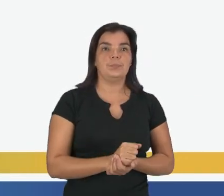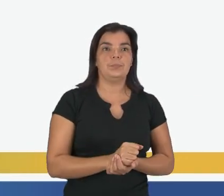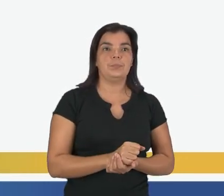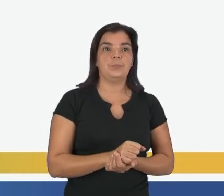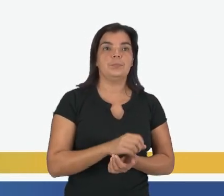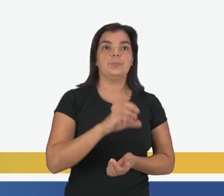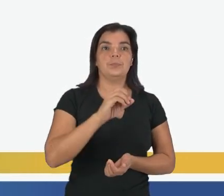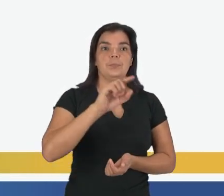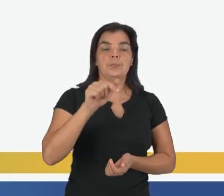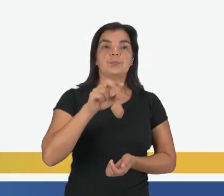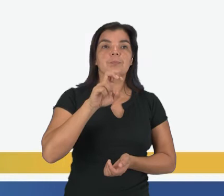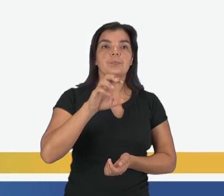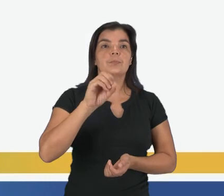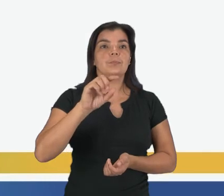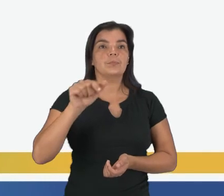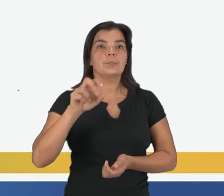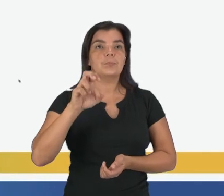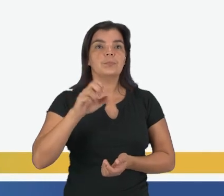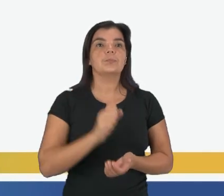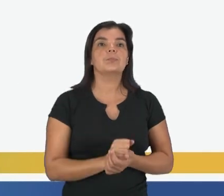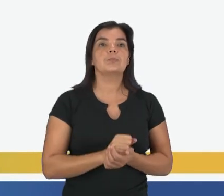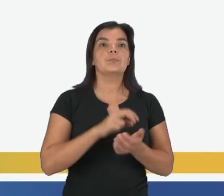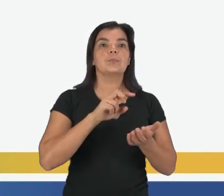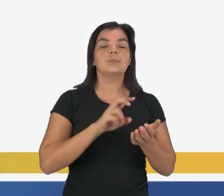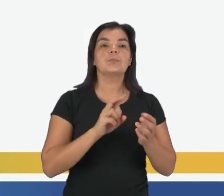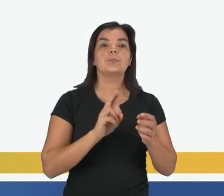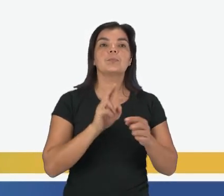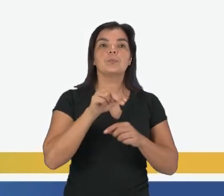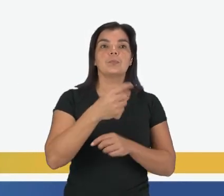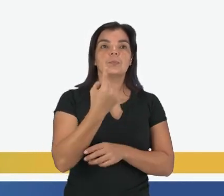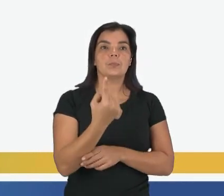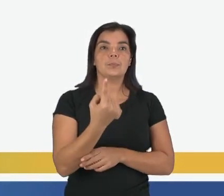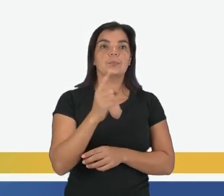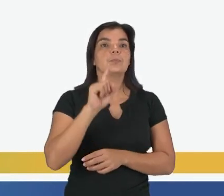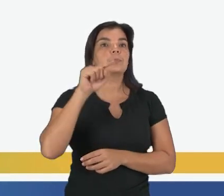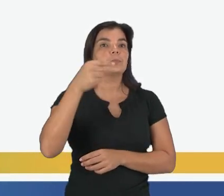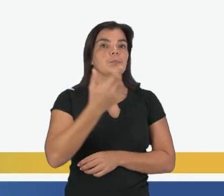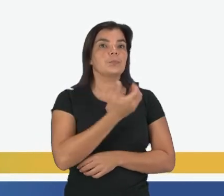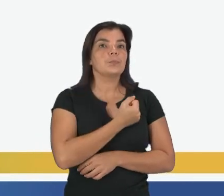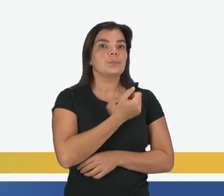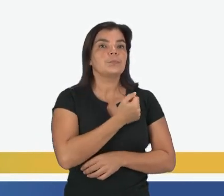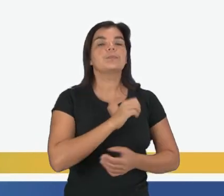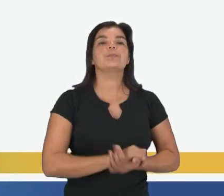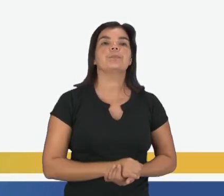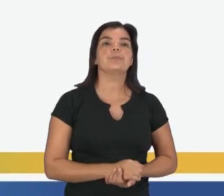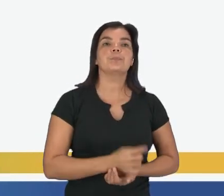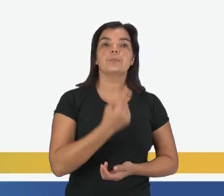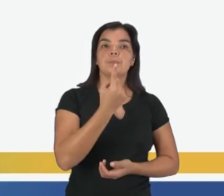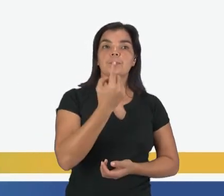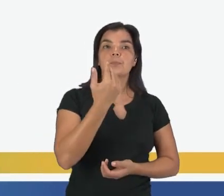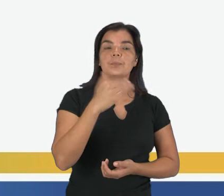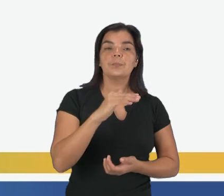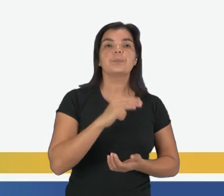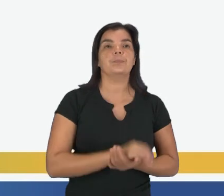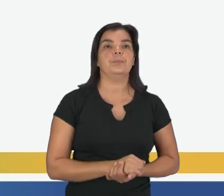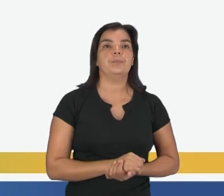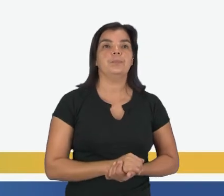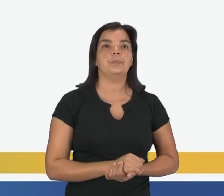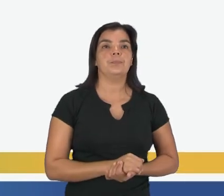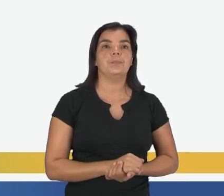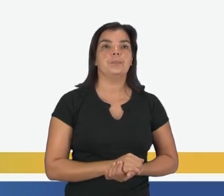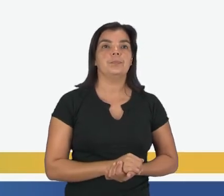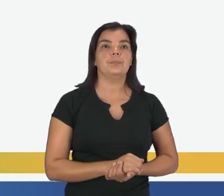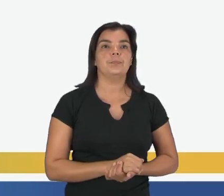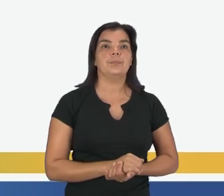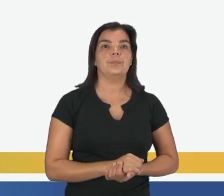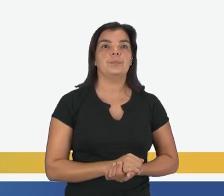meio em meio. De meio pulou para 1. Então, o próximo número vai ser 1,5. E depois de 1,5,